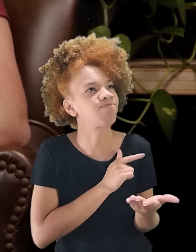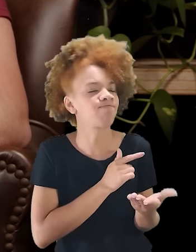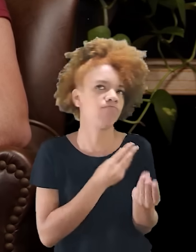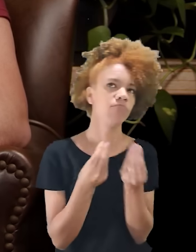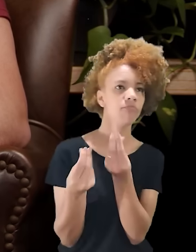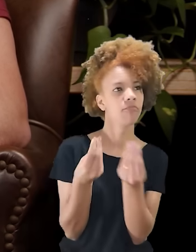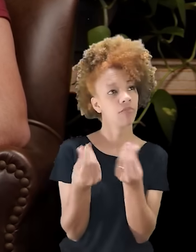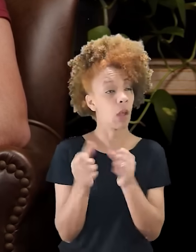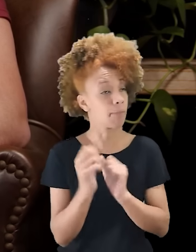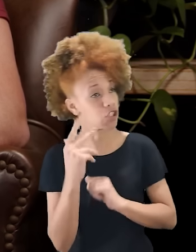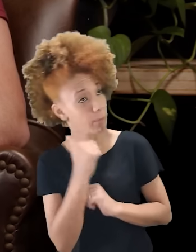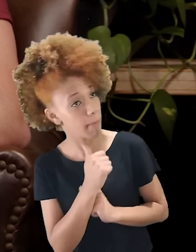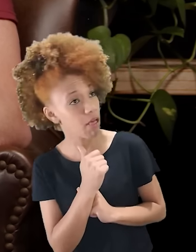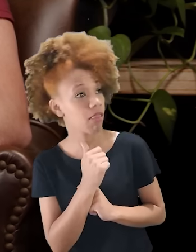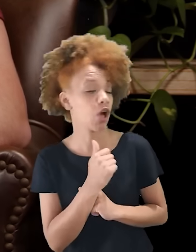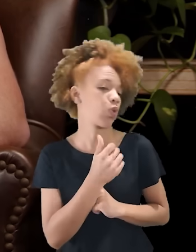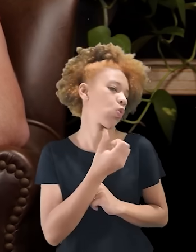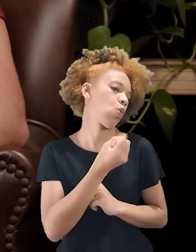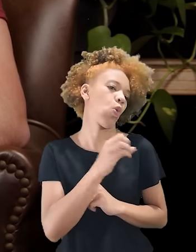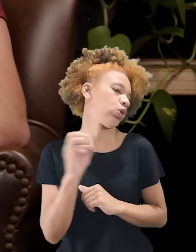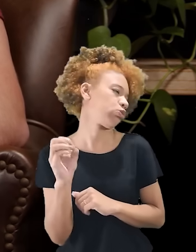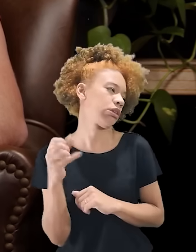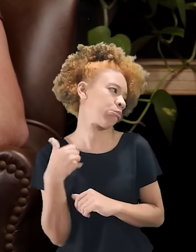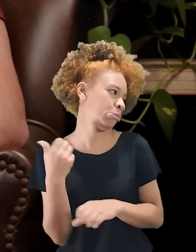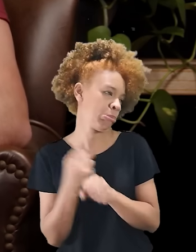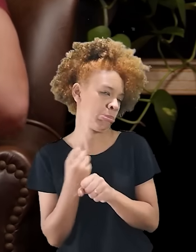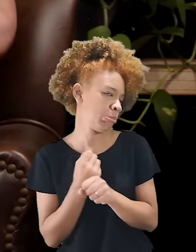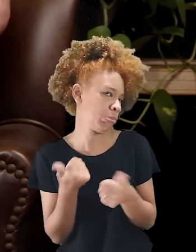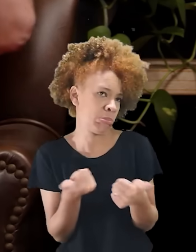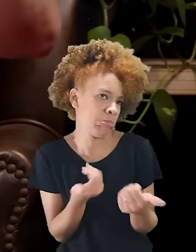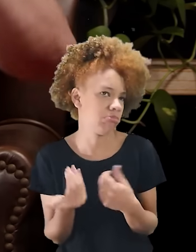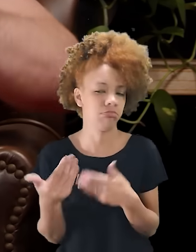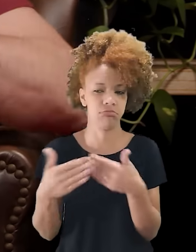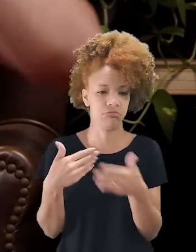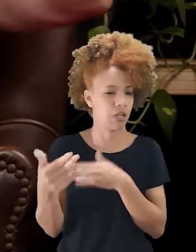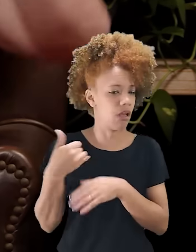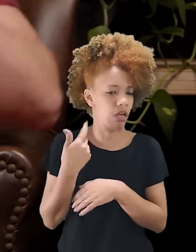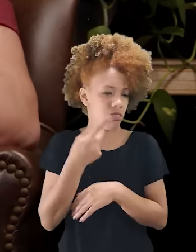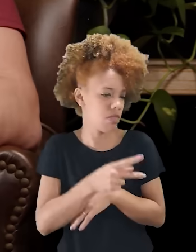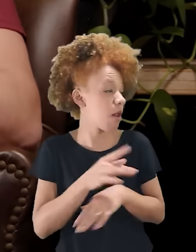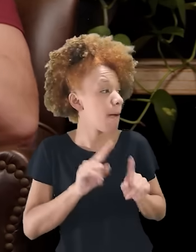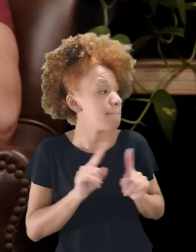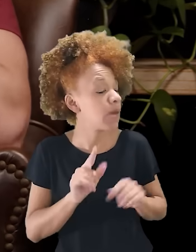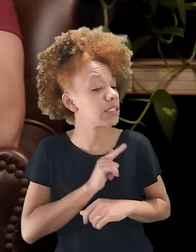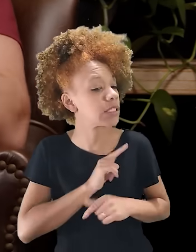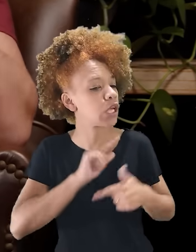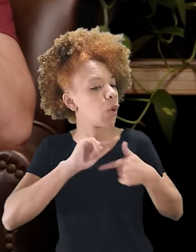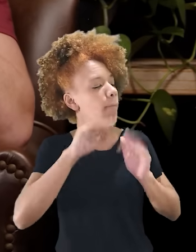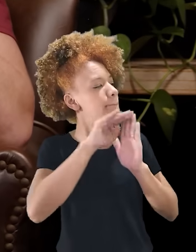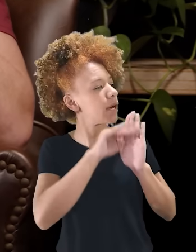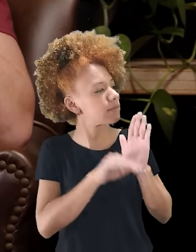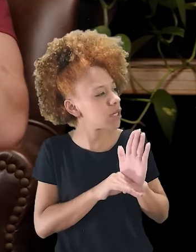abstrata a pessoa pode ser bela com 800 anos de idade não tem problema nenhum com isso porque existe a mulher bela com 70 tal mas existe um